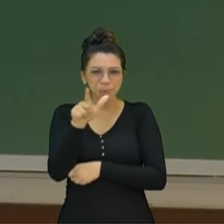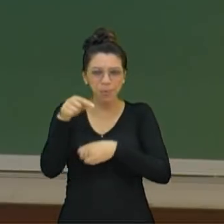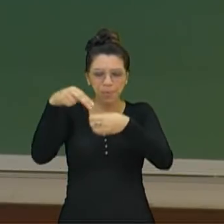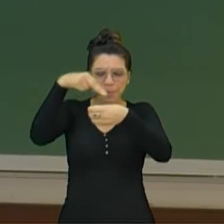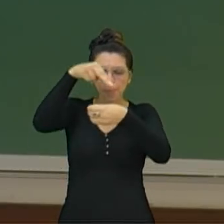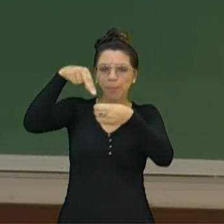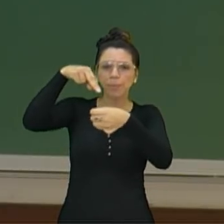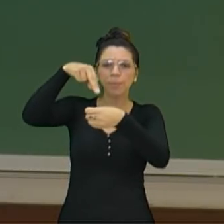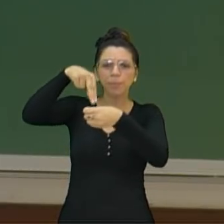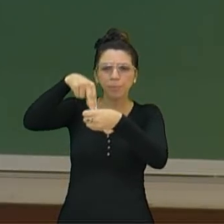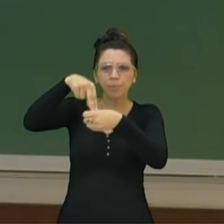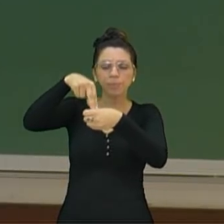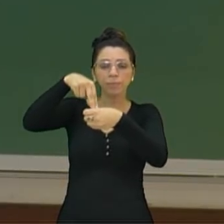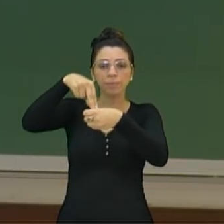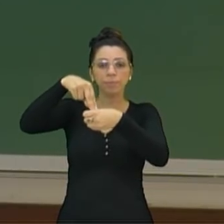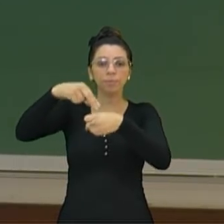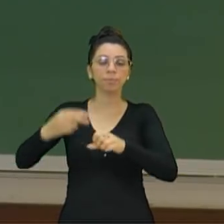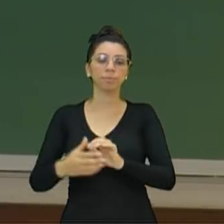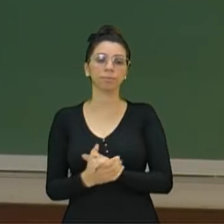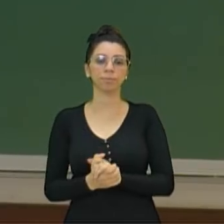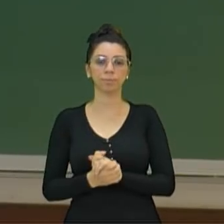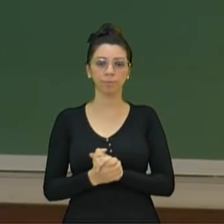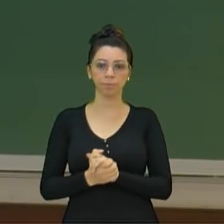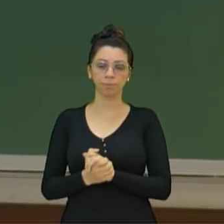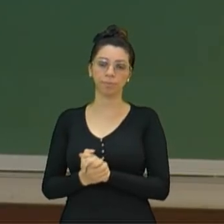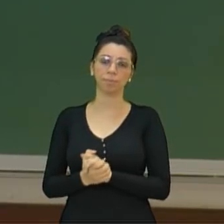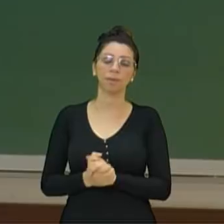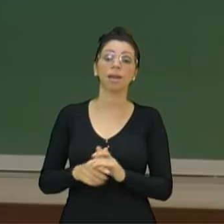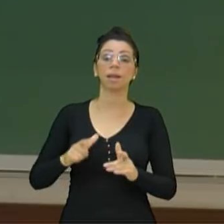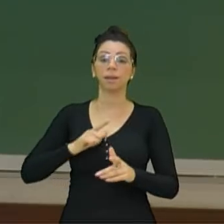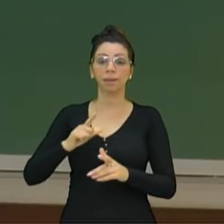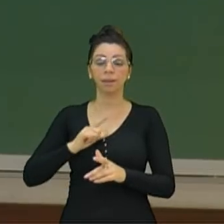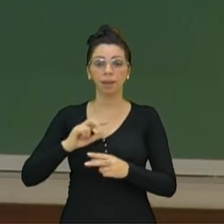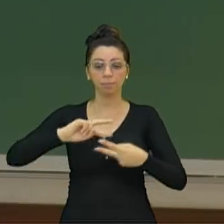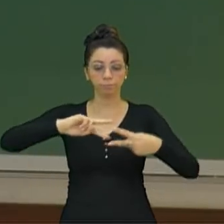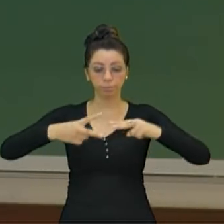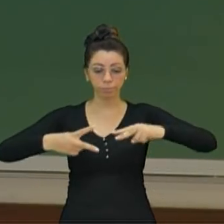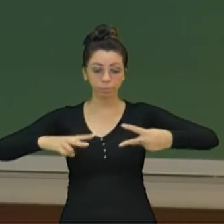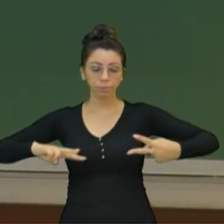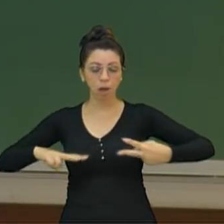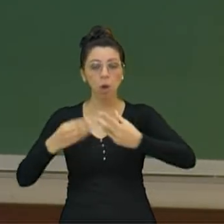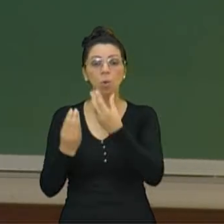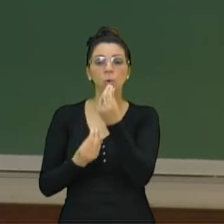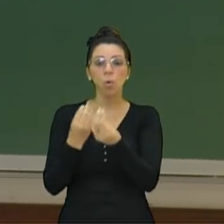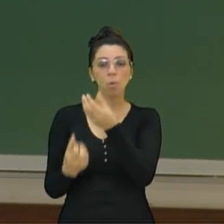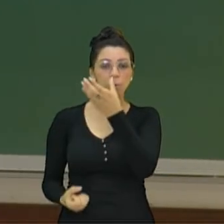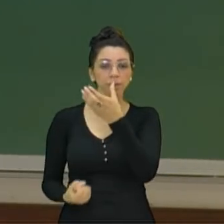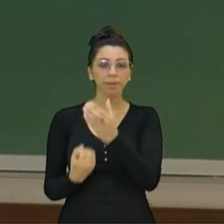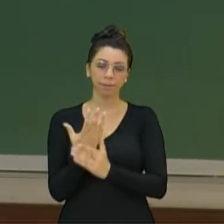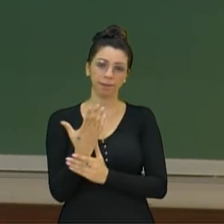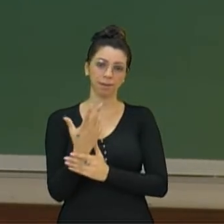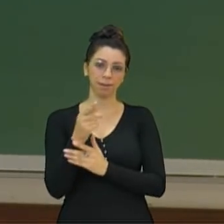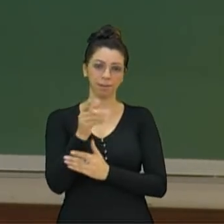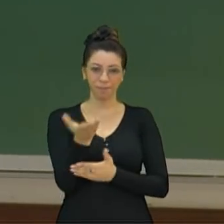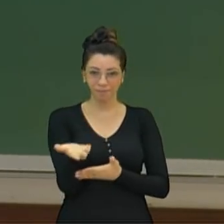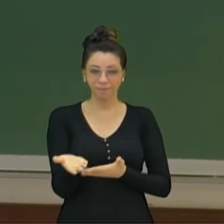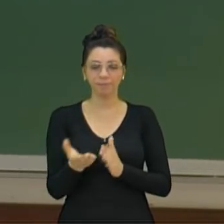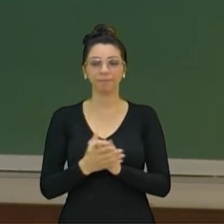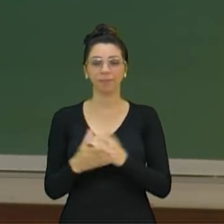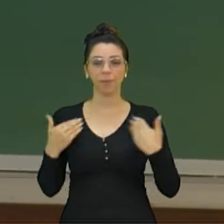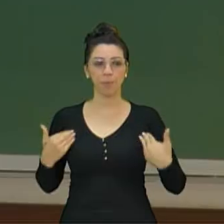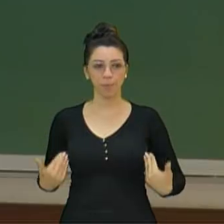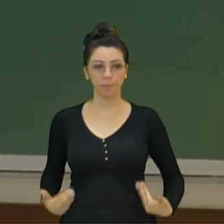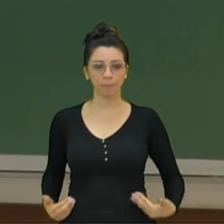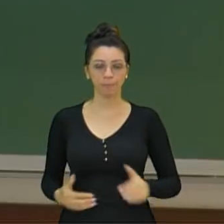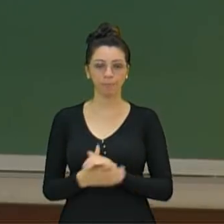eu encontro o material genético, o material hereditário, que é a receita para formar vocês. Nas pontas